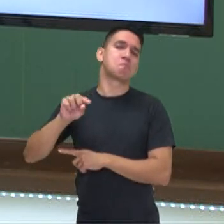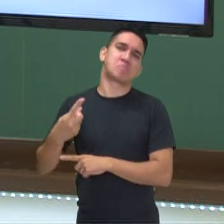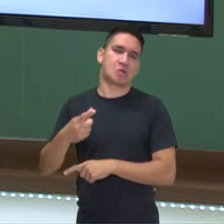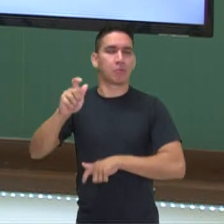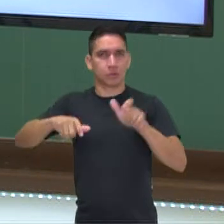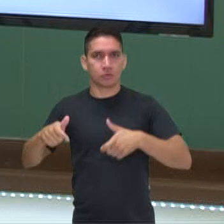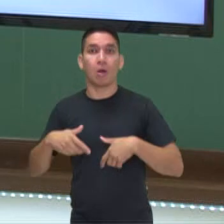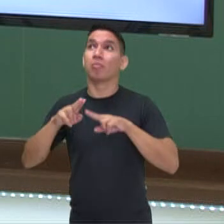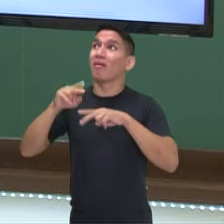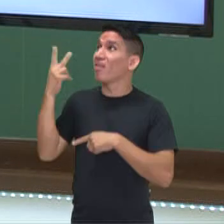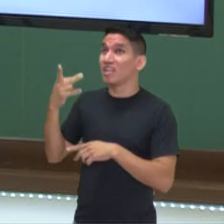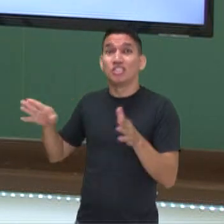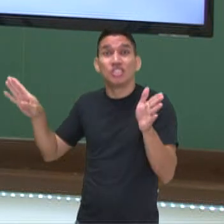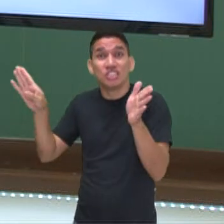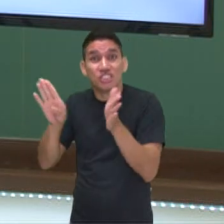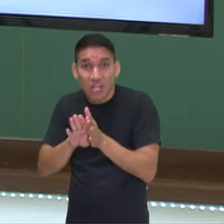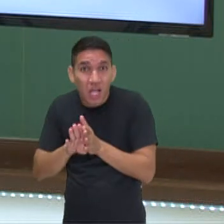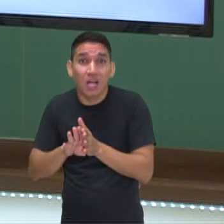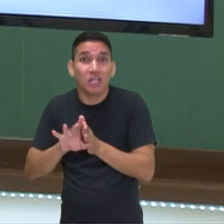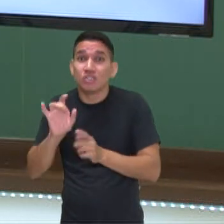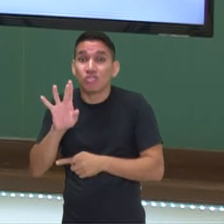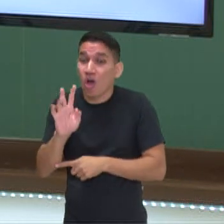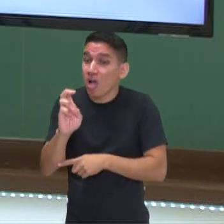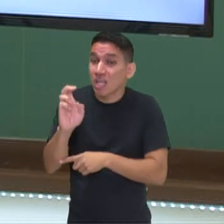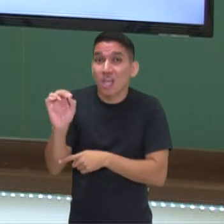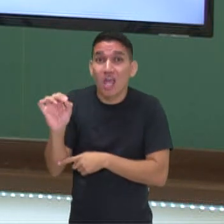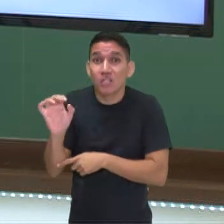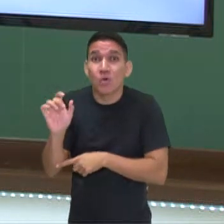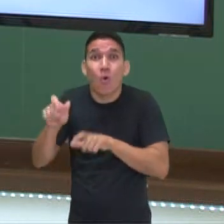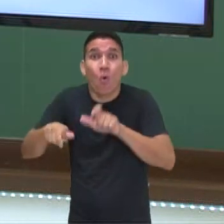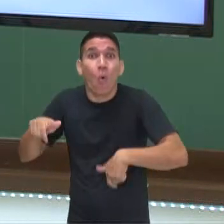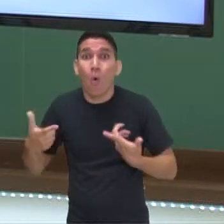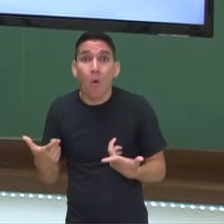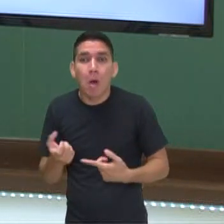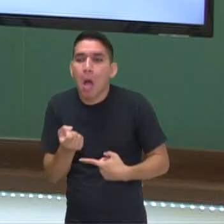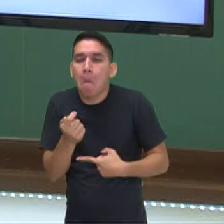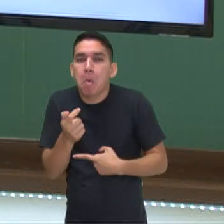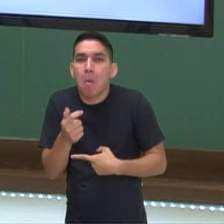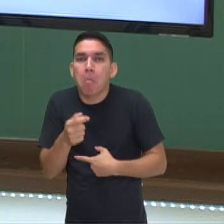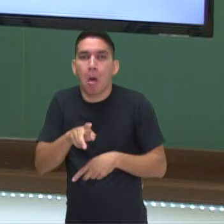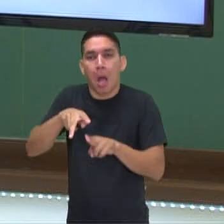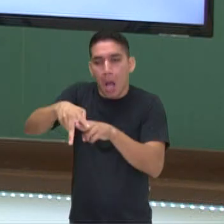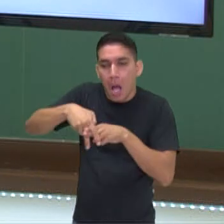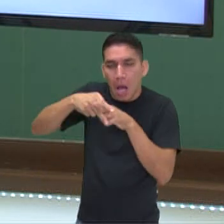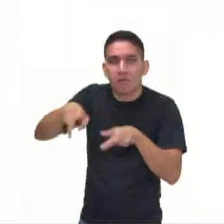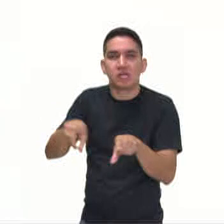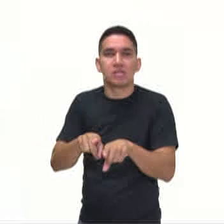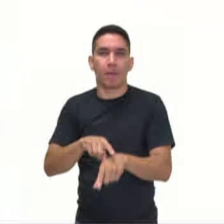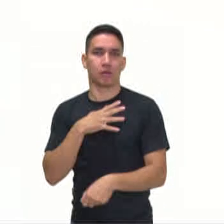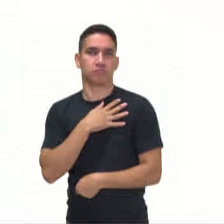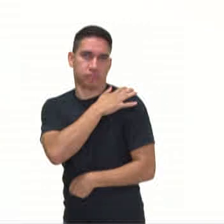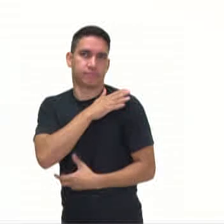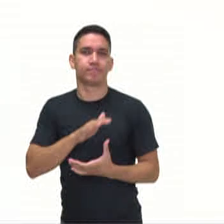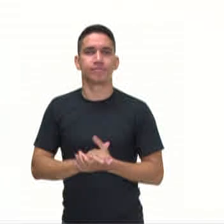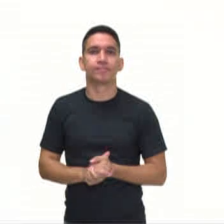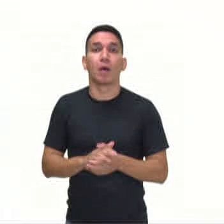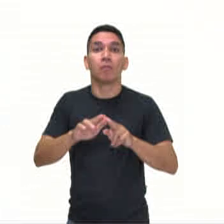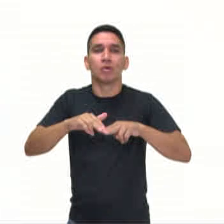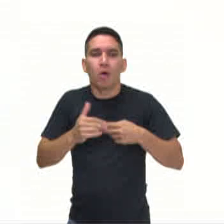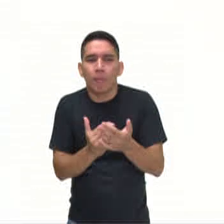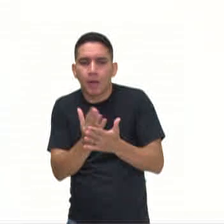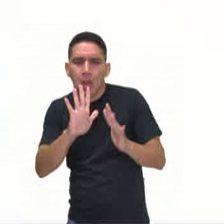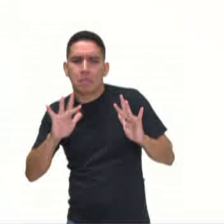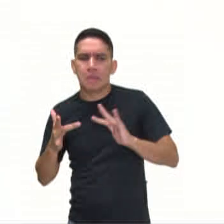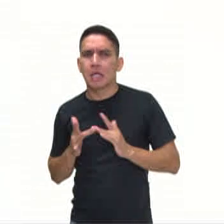vai dominar essa região, mesmo com os seus 500 homens, alguns cavalos e soldados, né? Então, após o contato